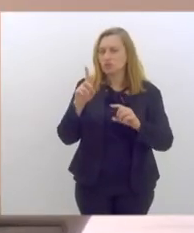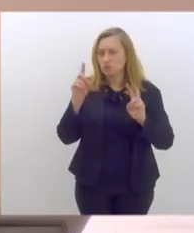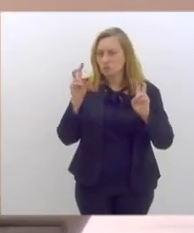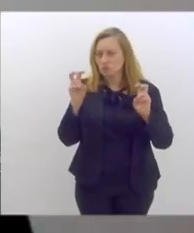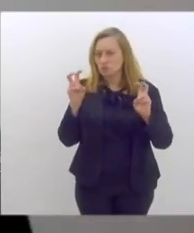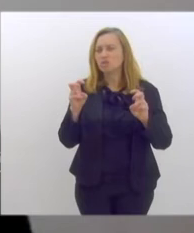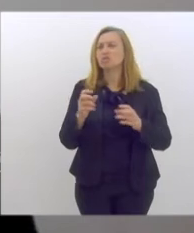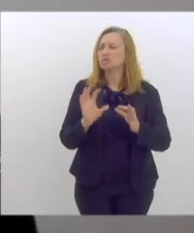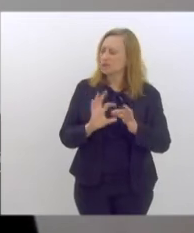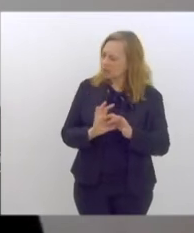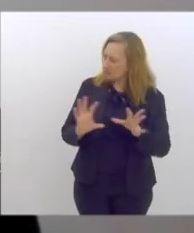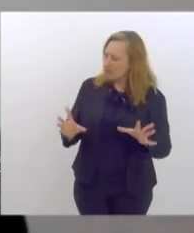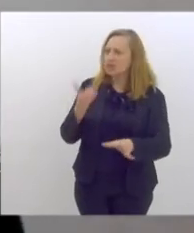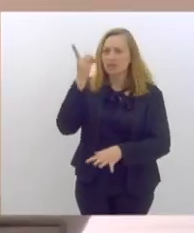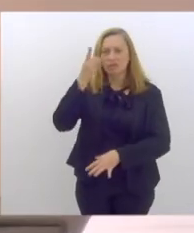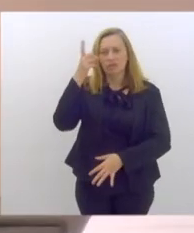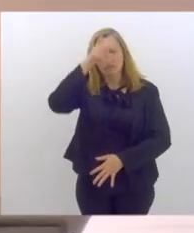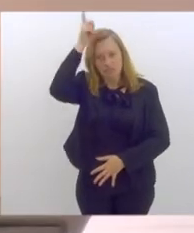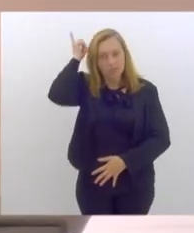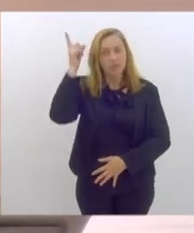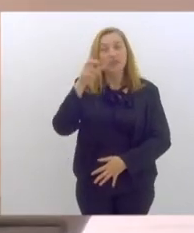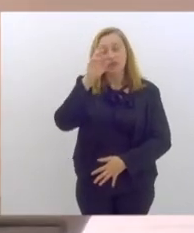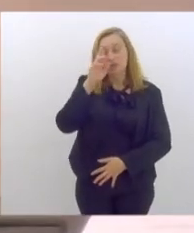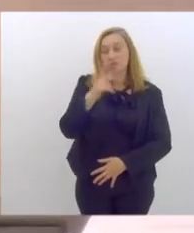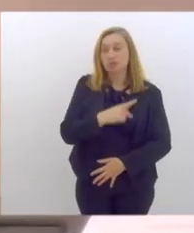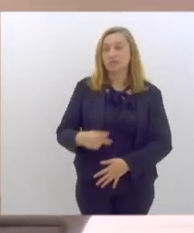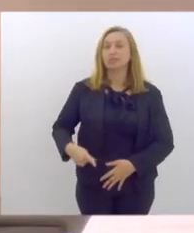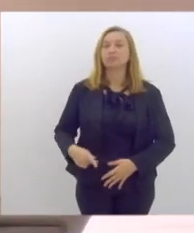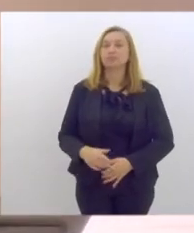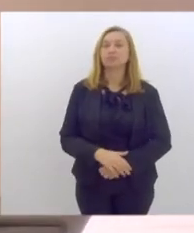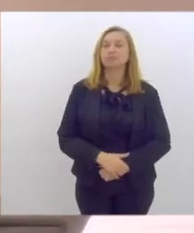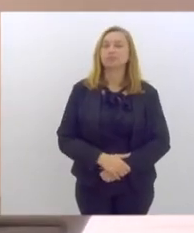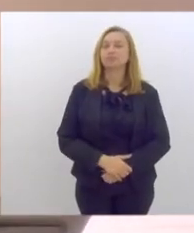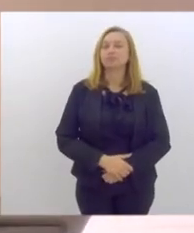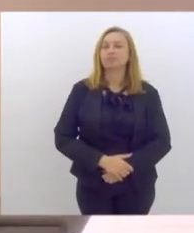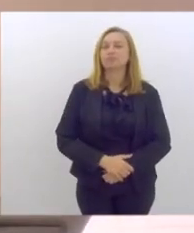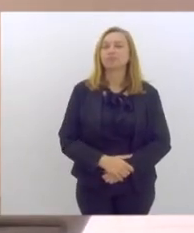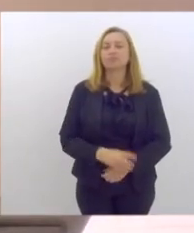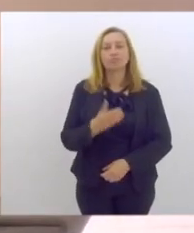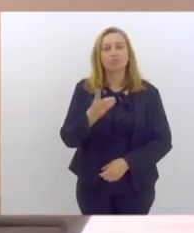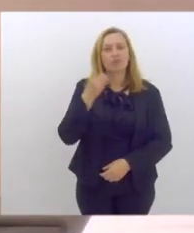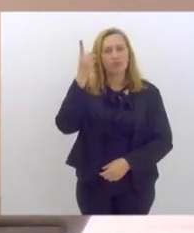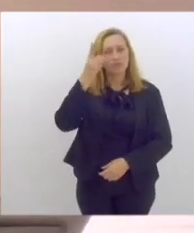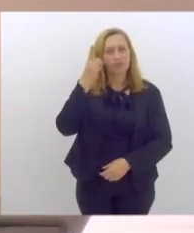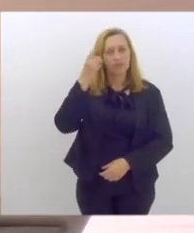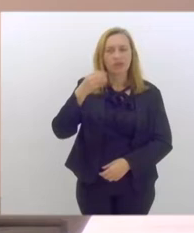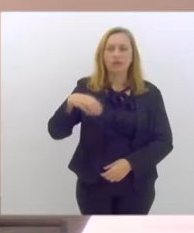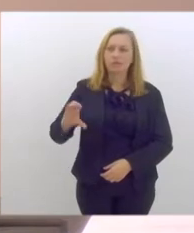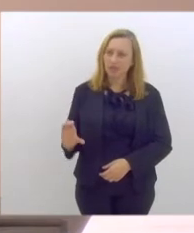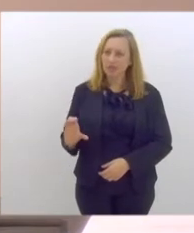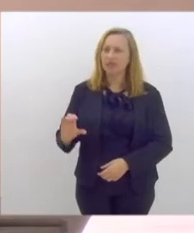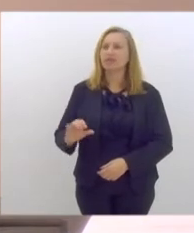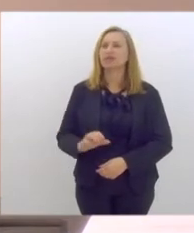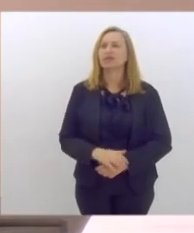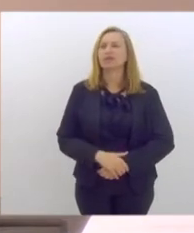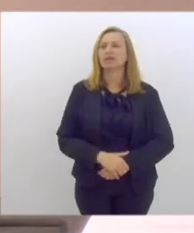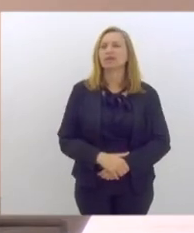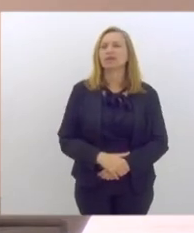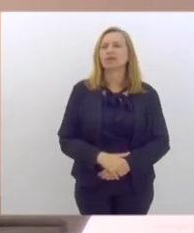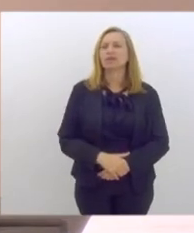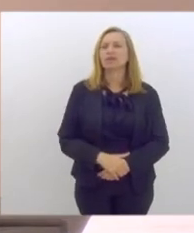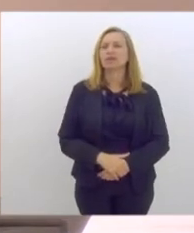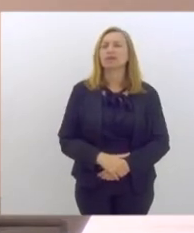à vontade Olha só seu presente é o deputado o Carlos minc